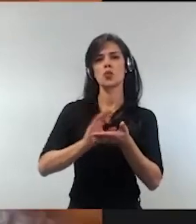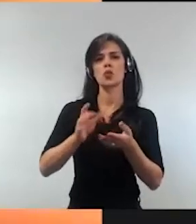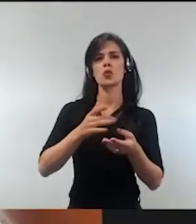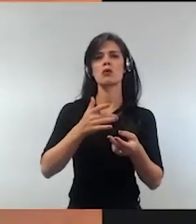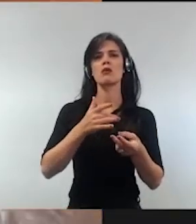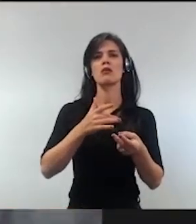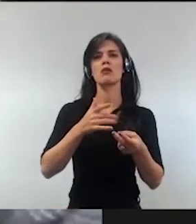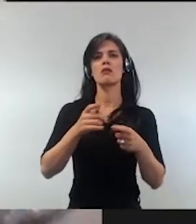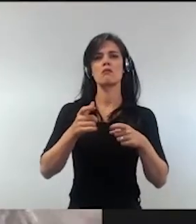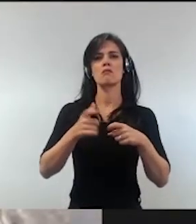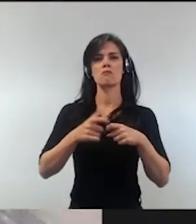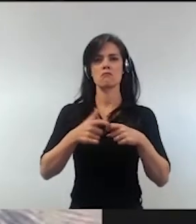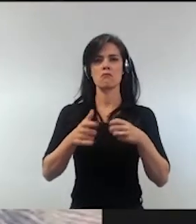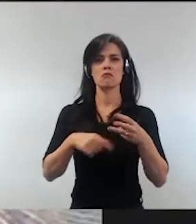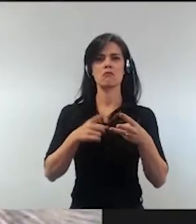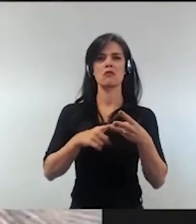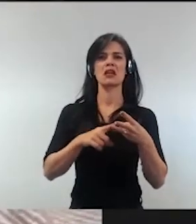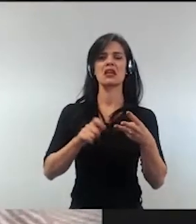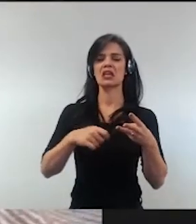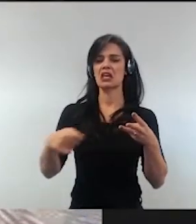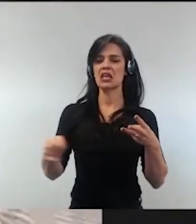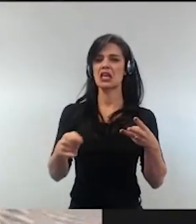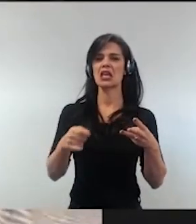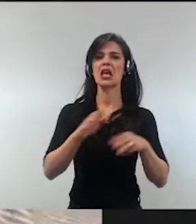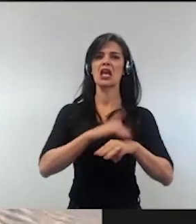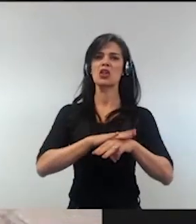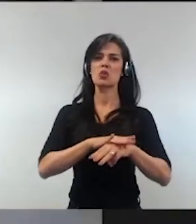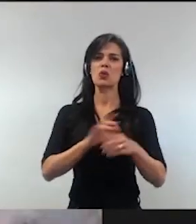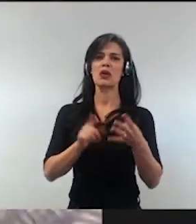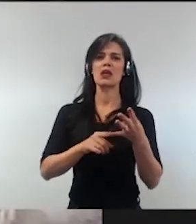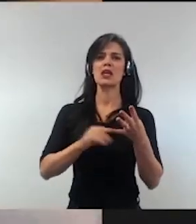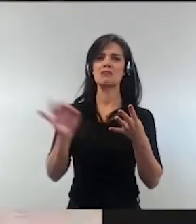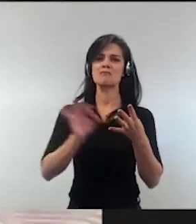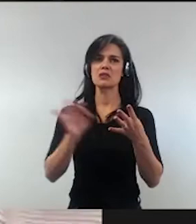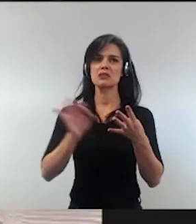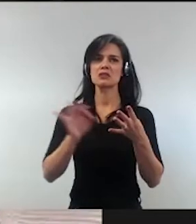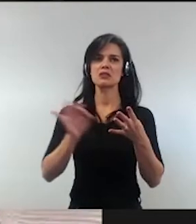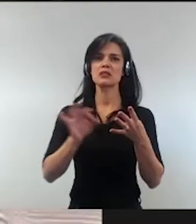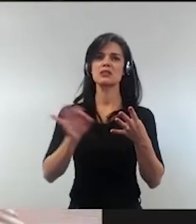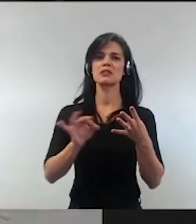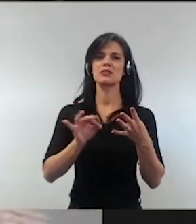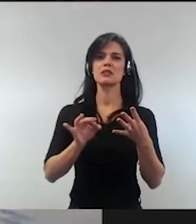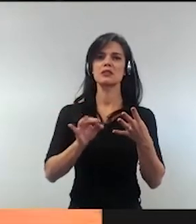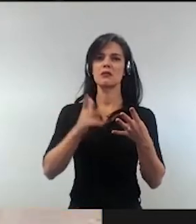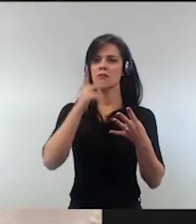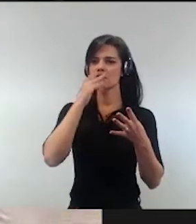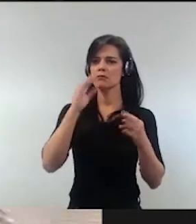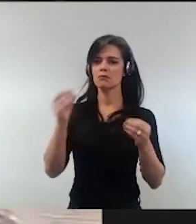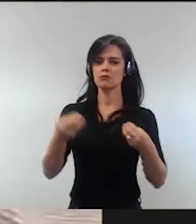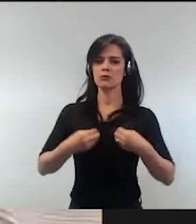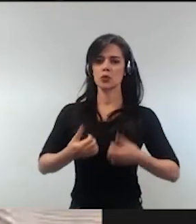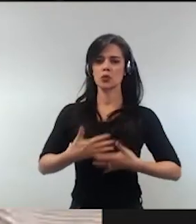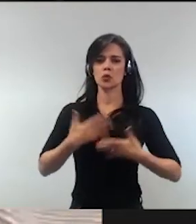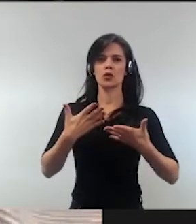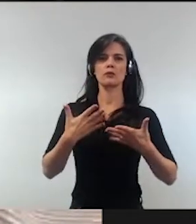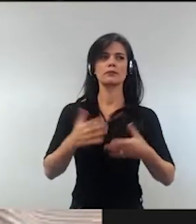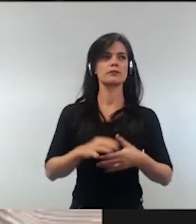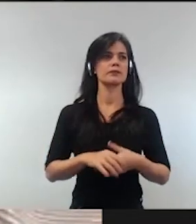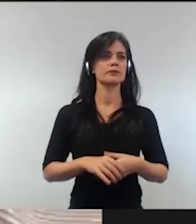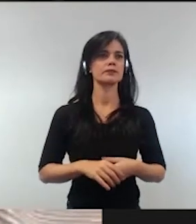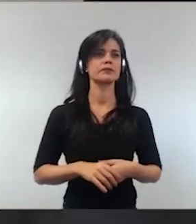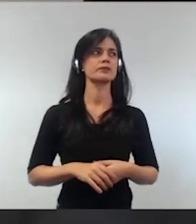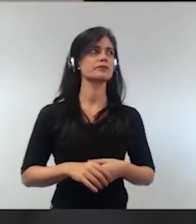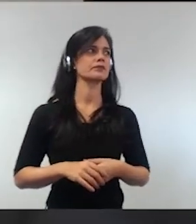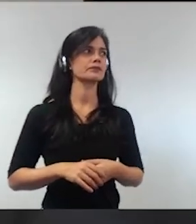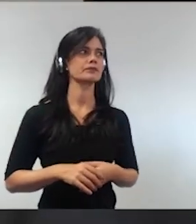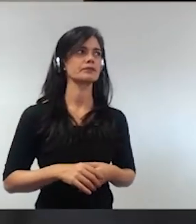está doente, estatísticas, tudo isso, de repente, salta aos nossos olhos. Muito obrigado.